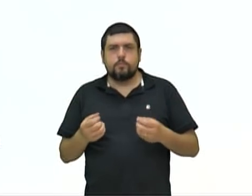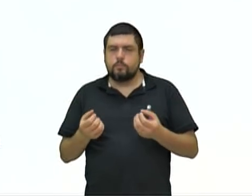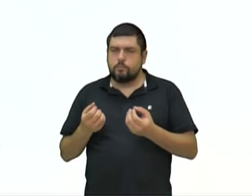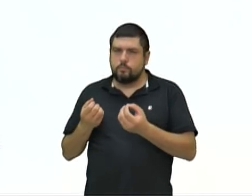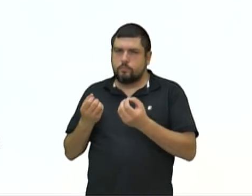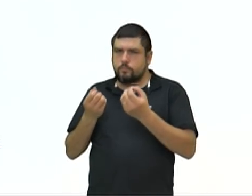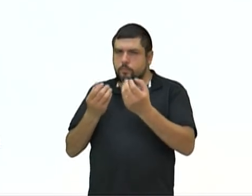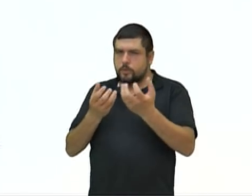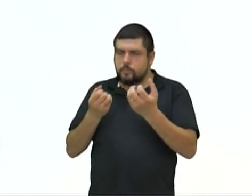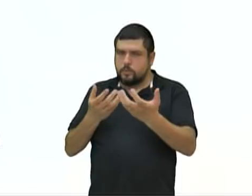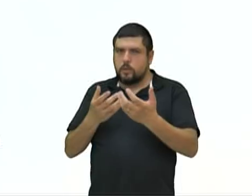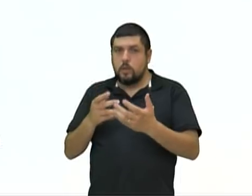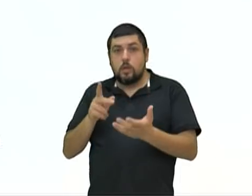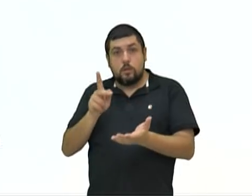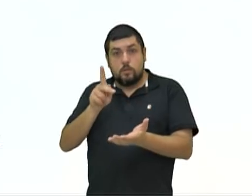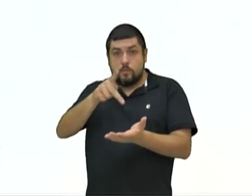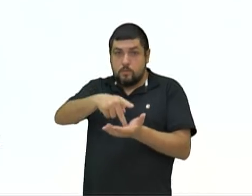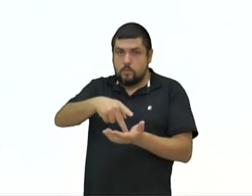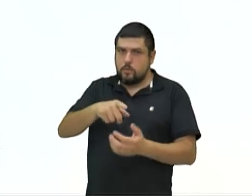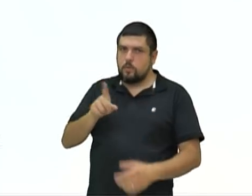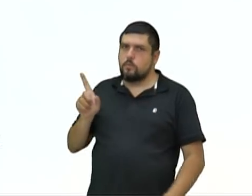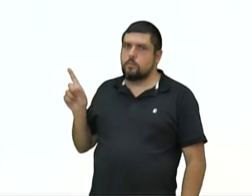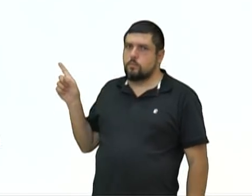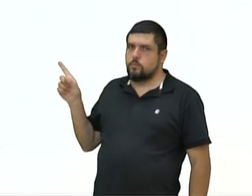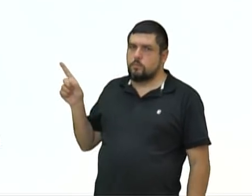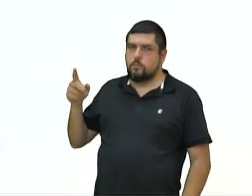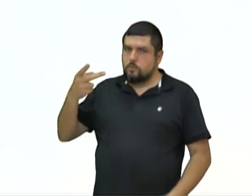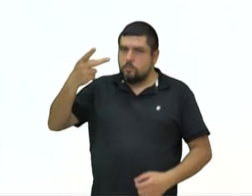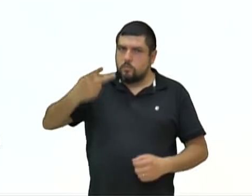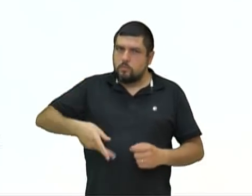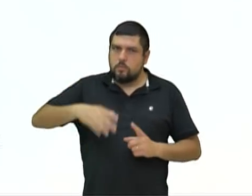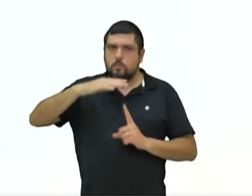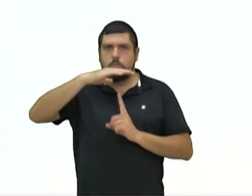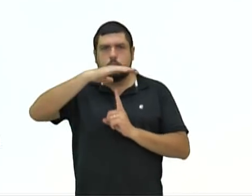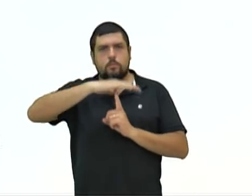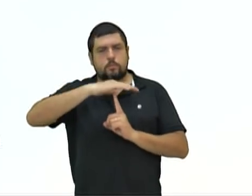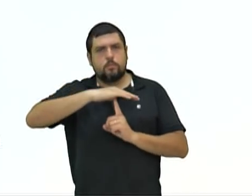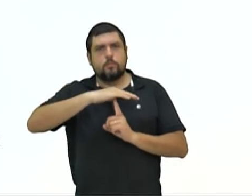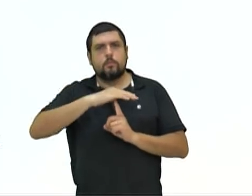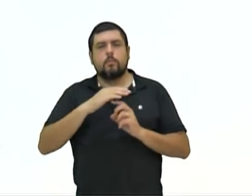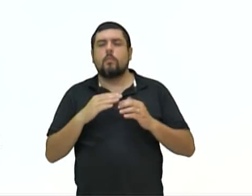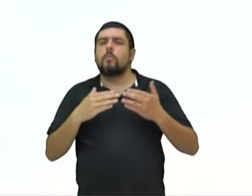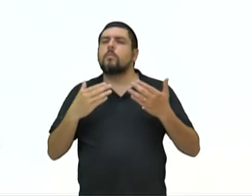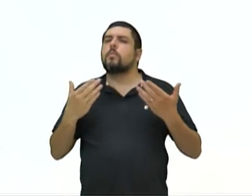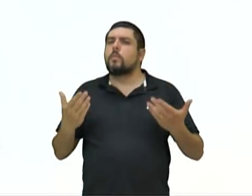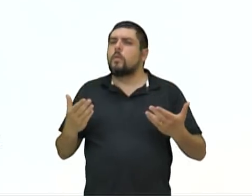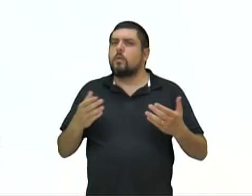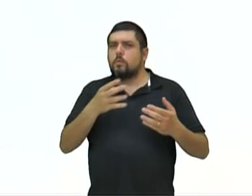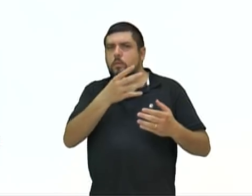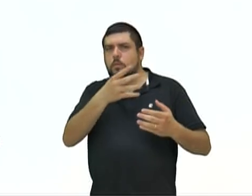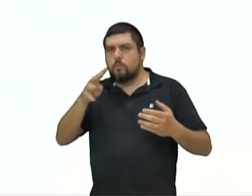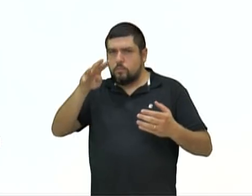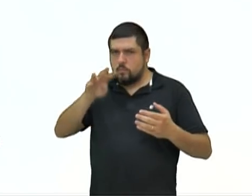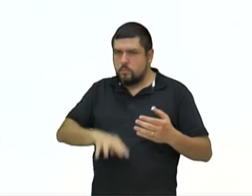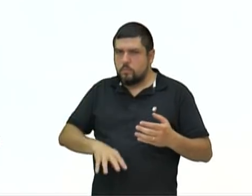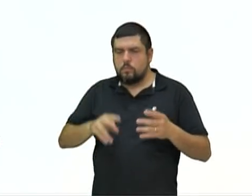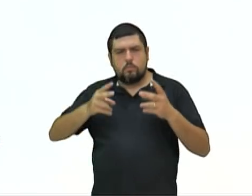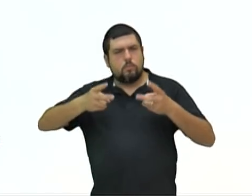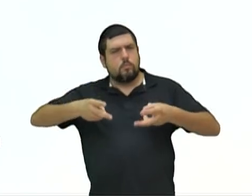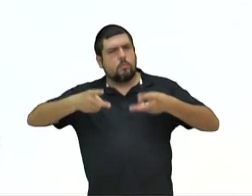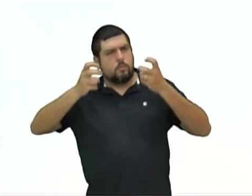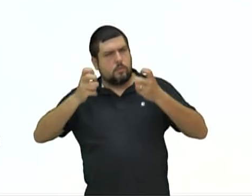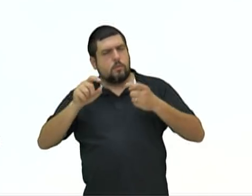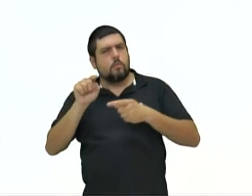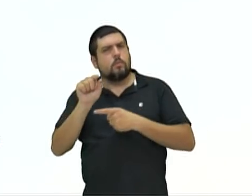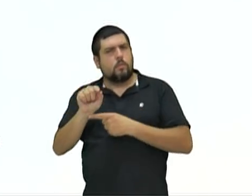alguns dados reais para vocês aqui no estado do Paraná, tá bom? Então percebam essa tabela que a professora colocou aqui para